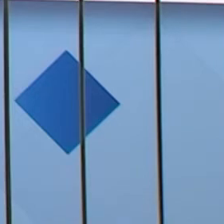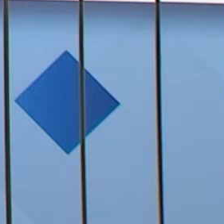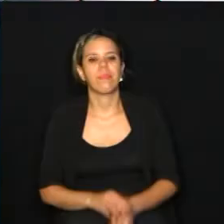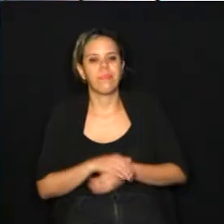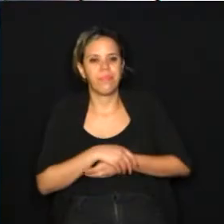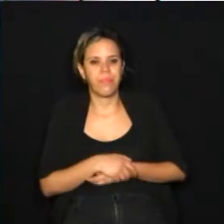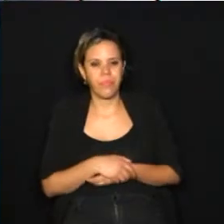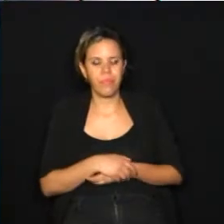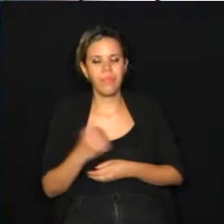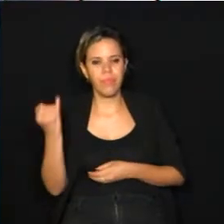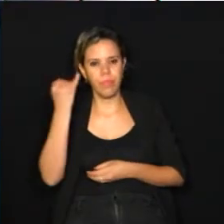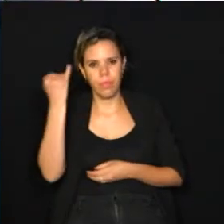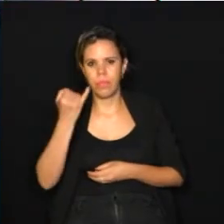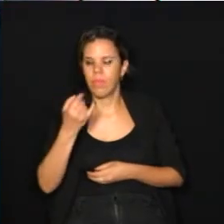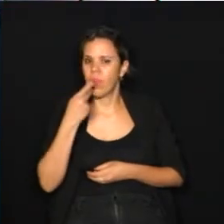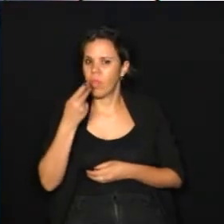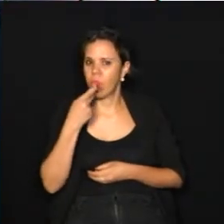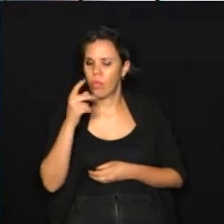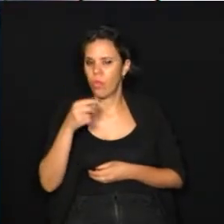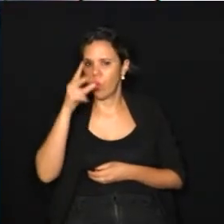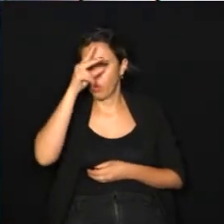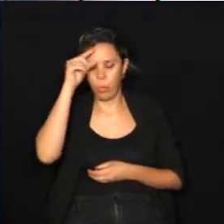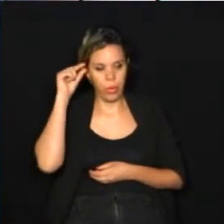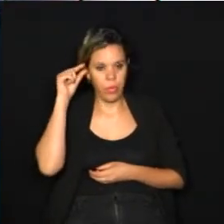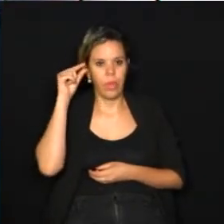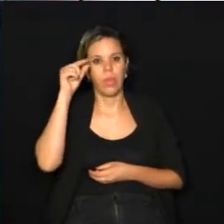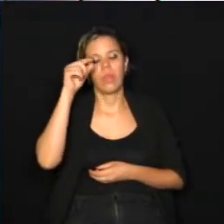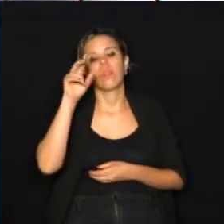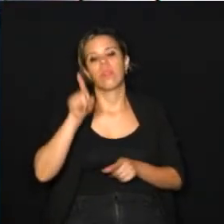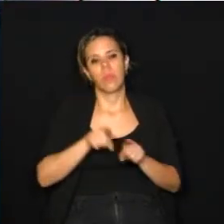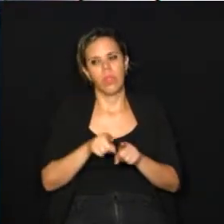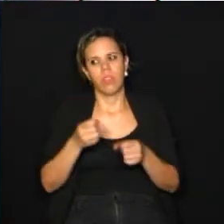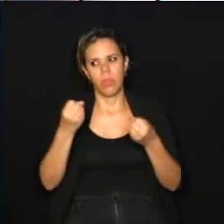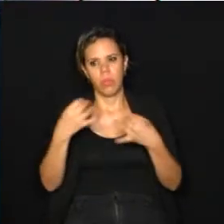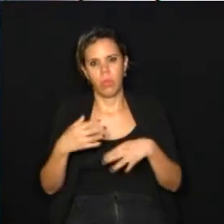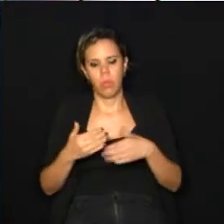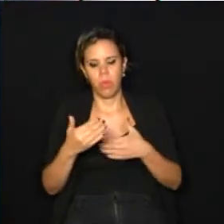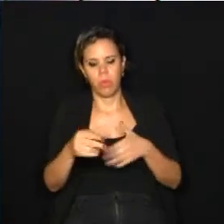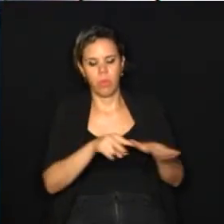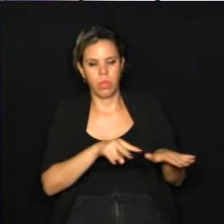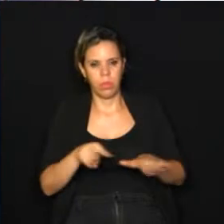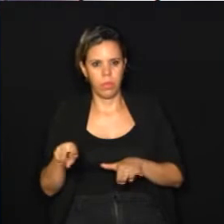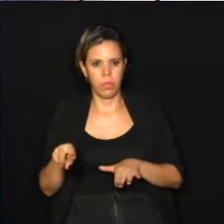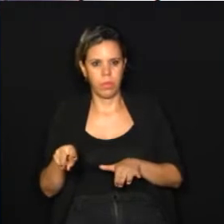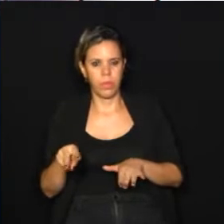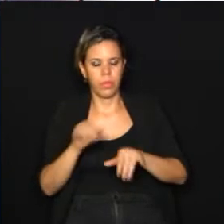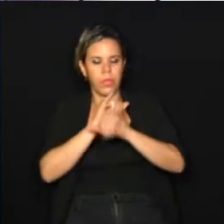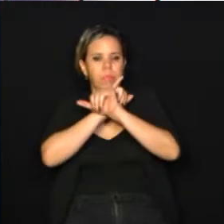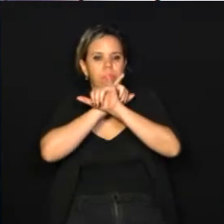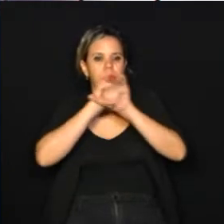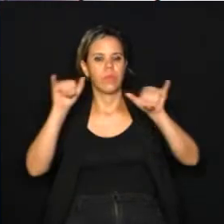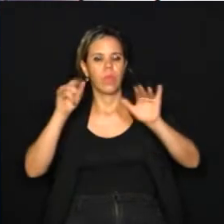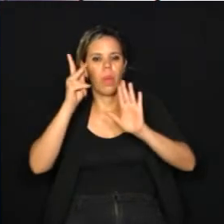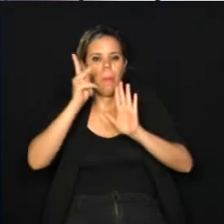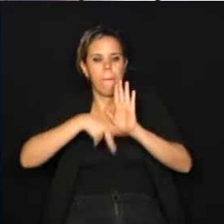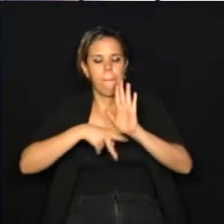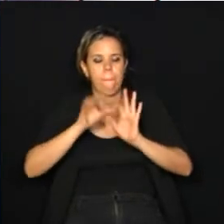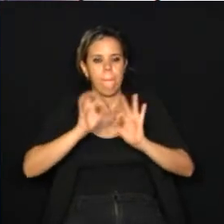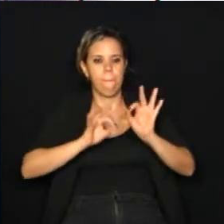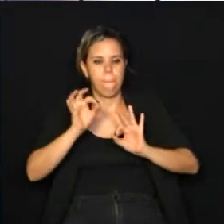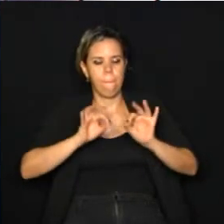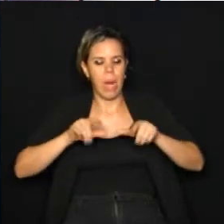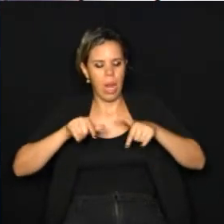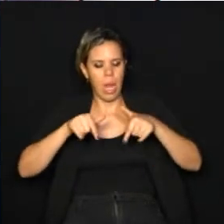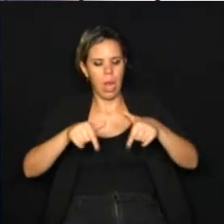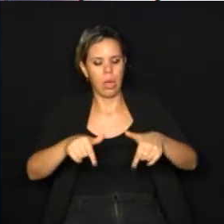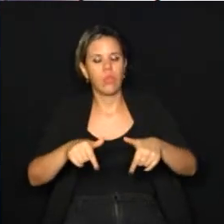Inclusive, é importante salientar que o prefeito já adiantou também que na próxima semana será anunciado o plano de contingência que